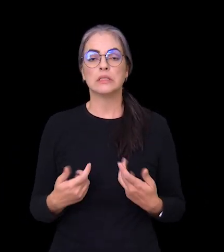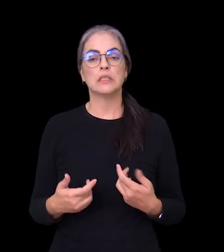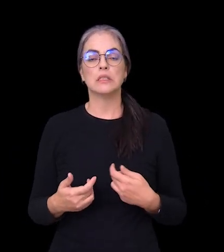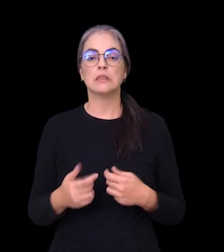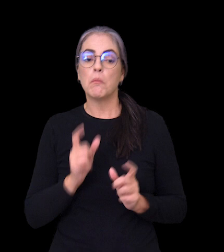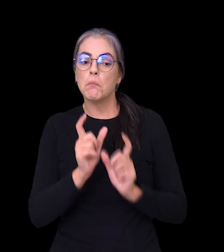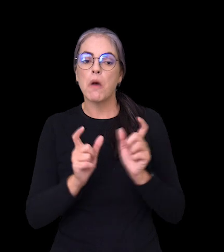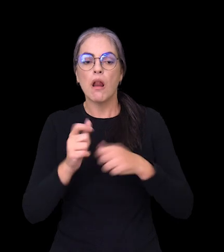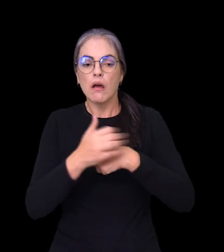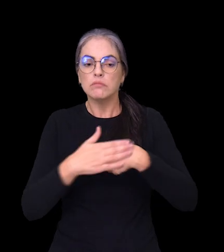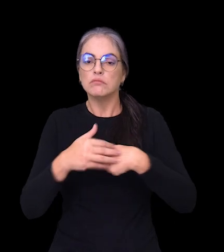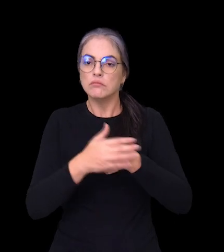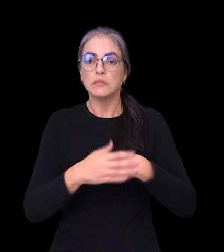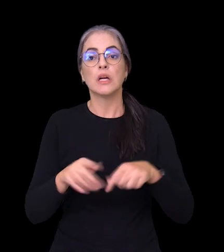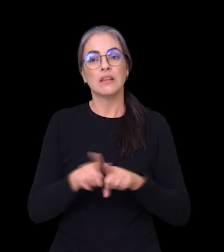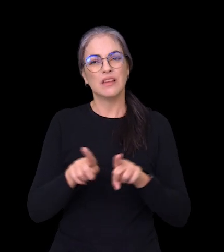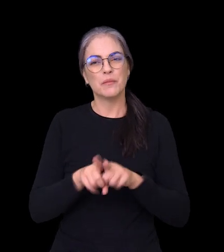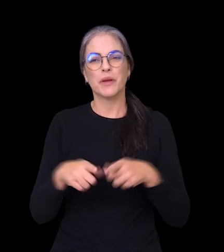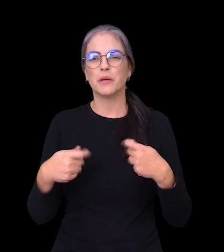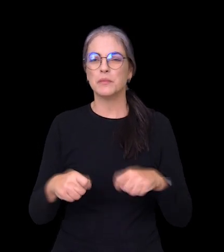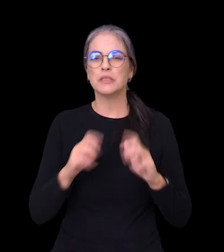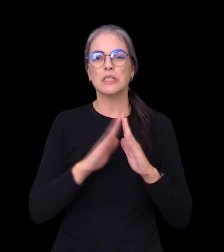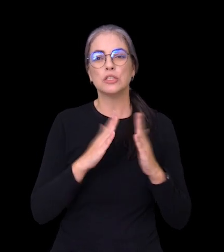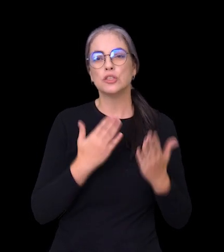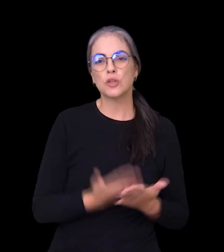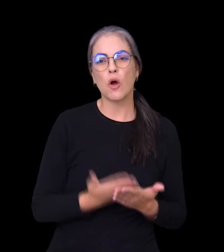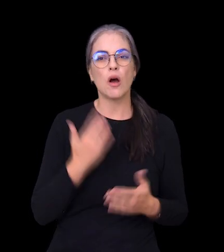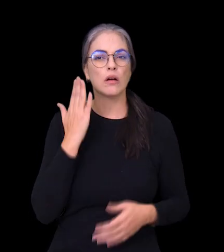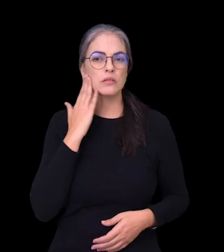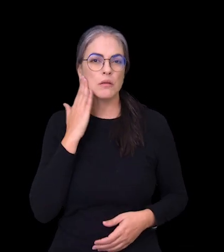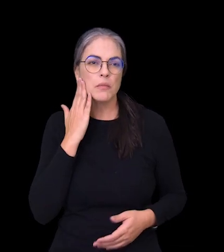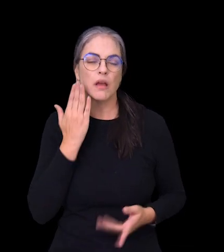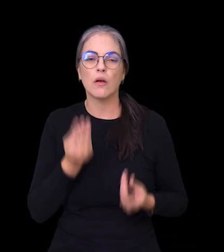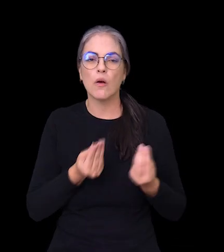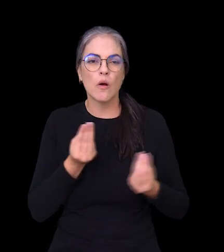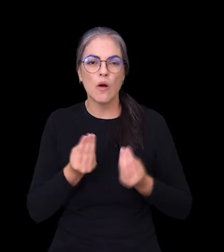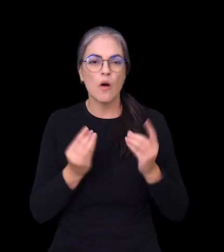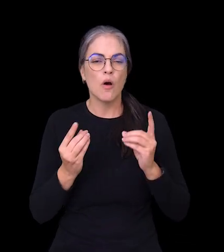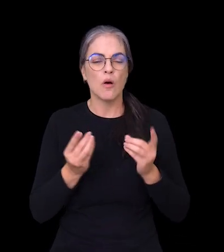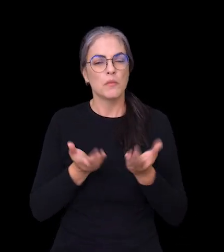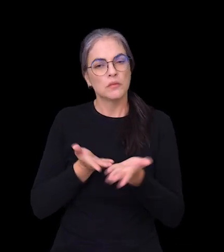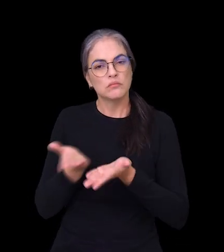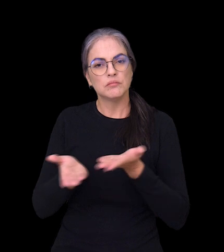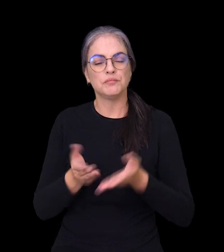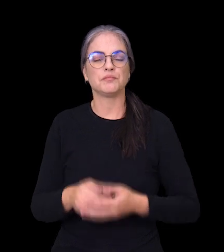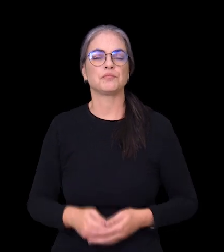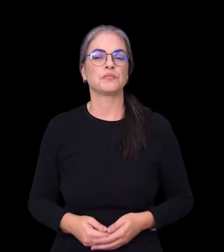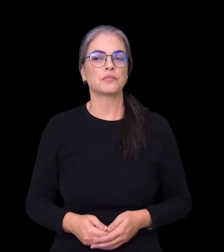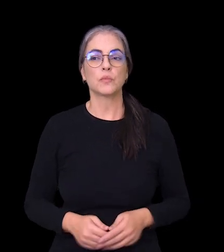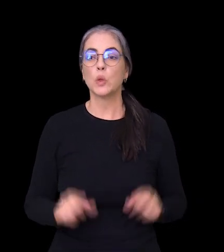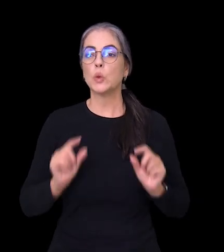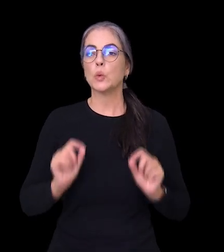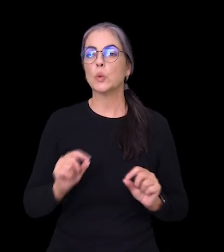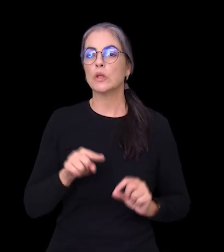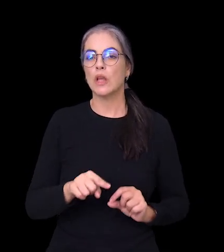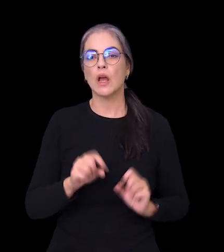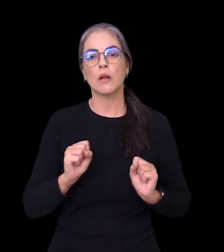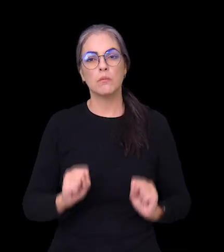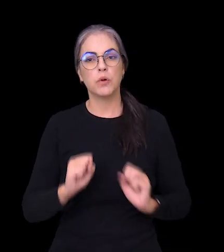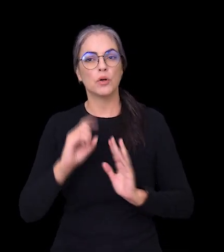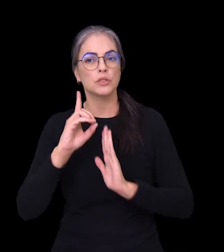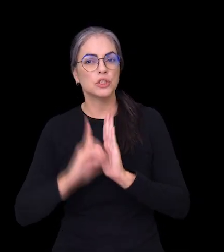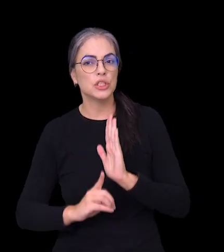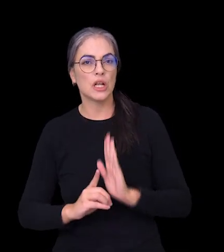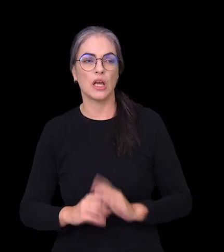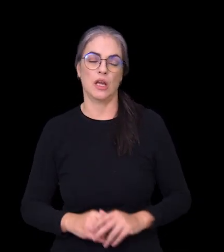escolas, né? O que pode ser feito, que tipo de atenção diferenciada. Gravidez na adolescência. Então, por